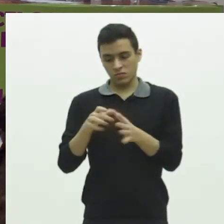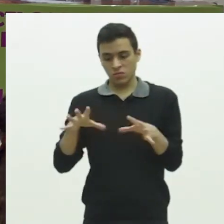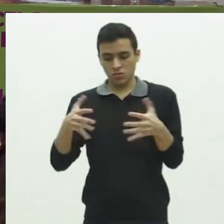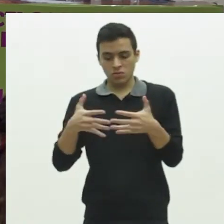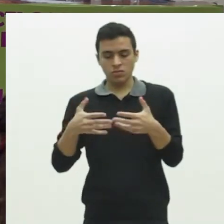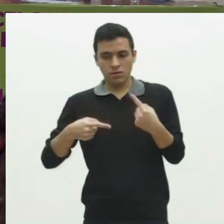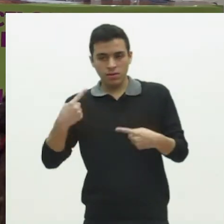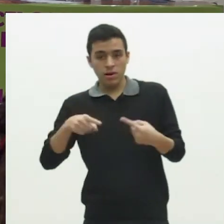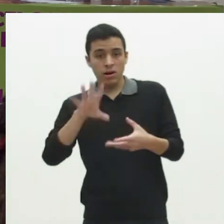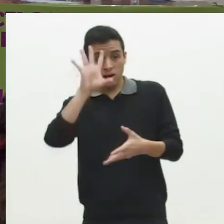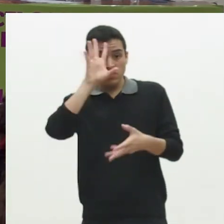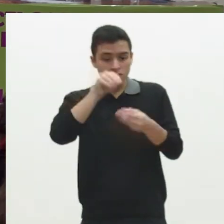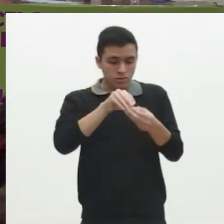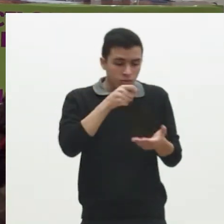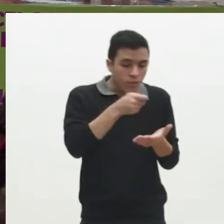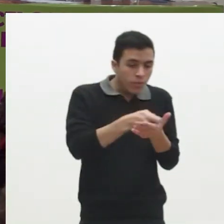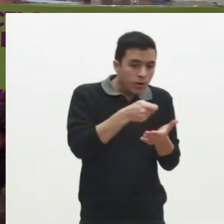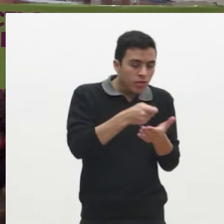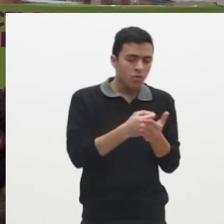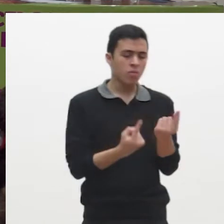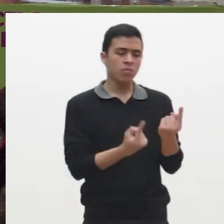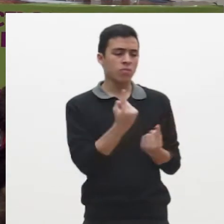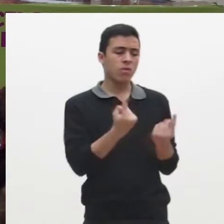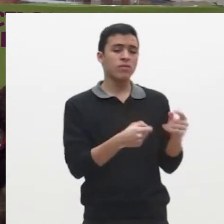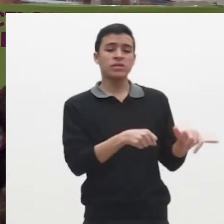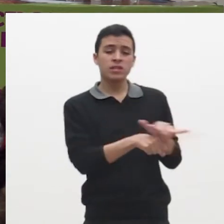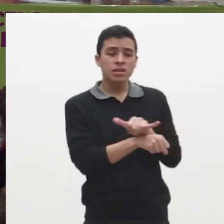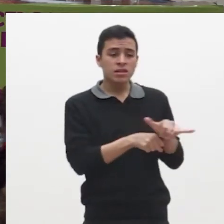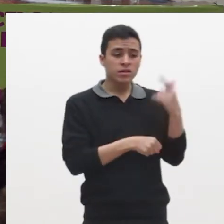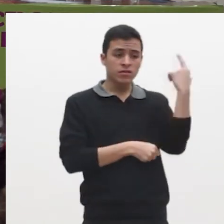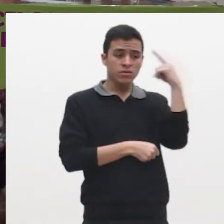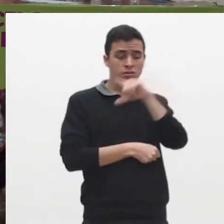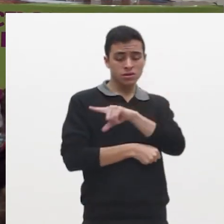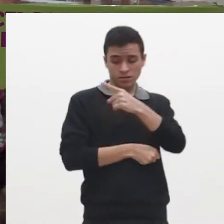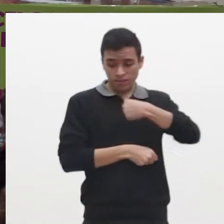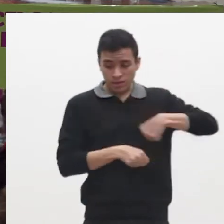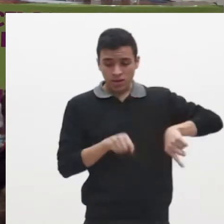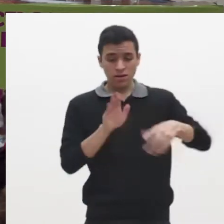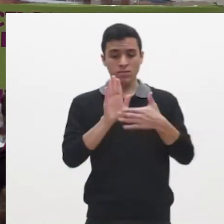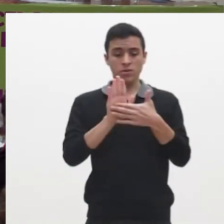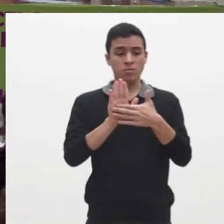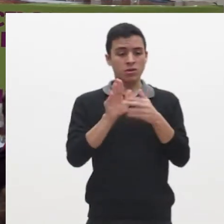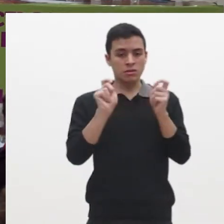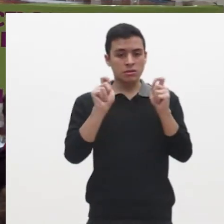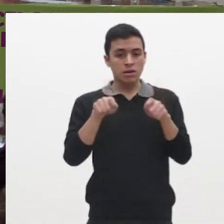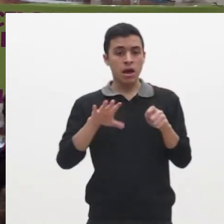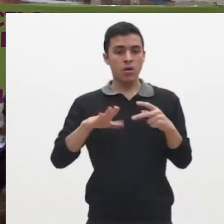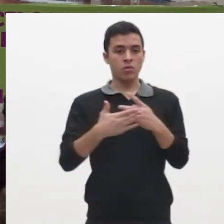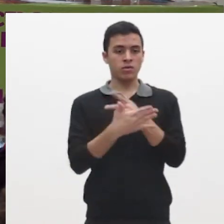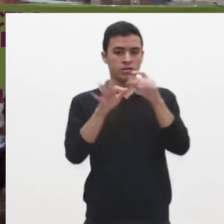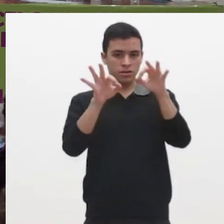portaria, qual mecanismo você utilizaria para que a mesma fosse cumprida?